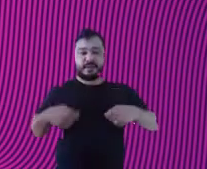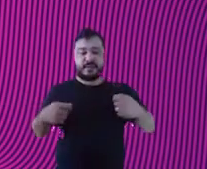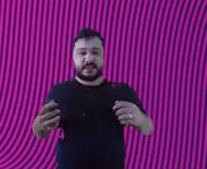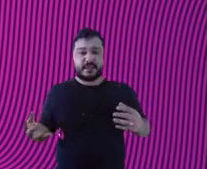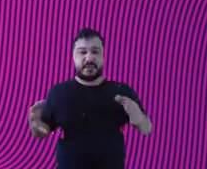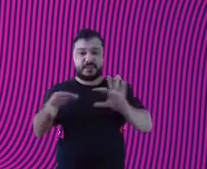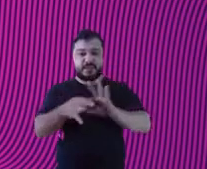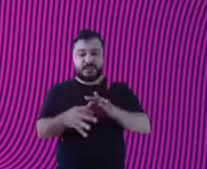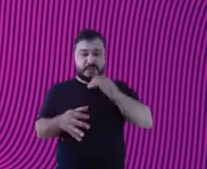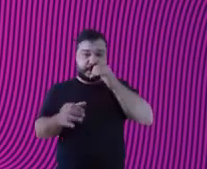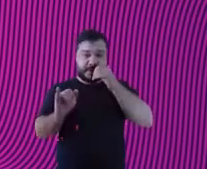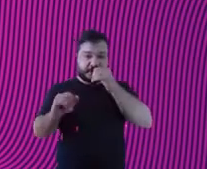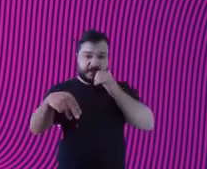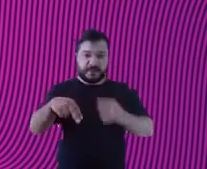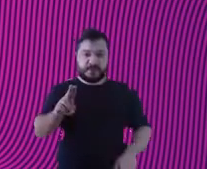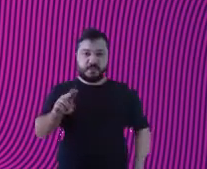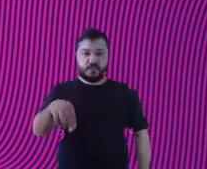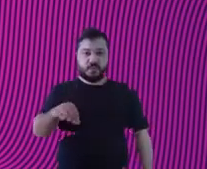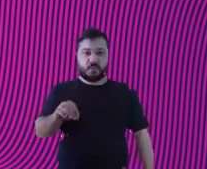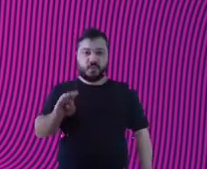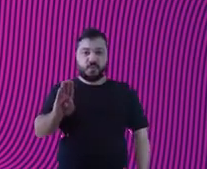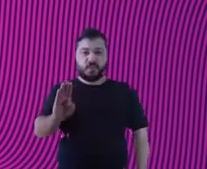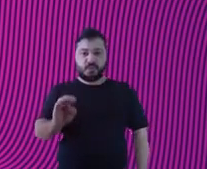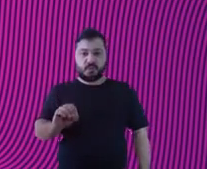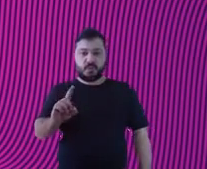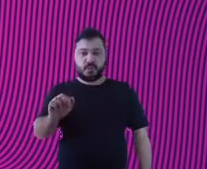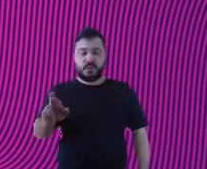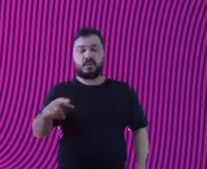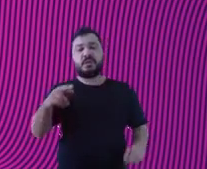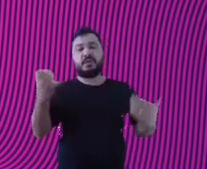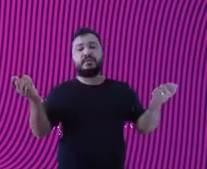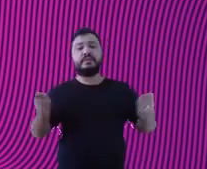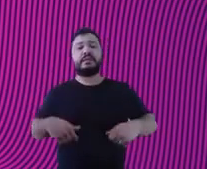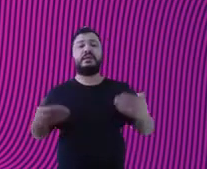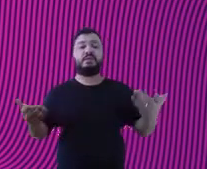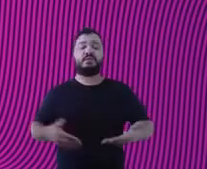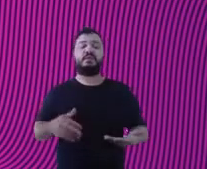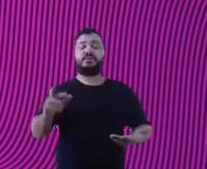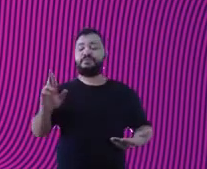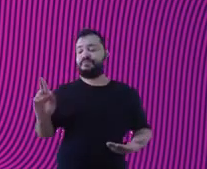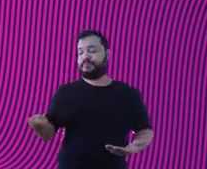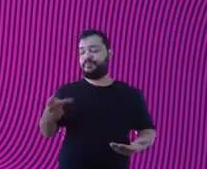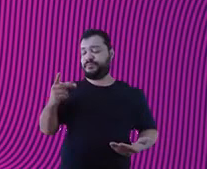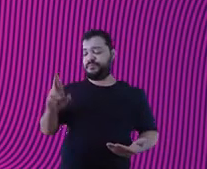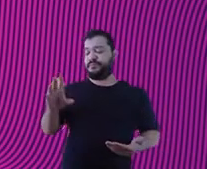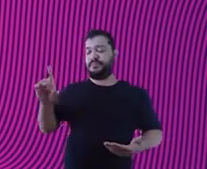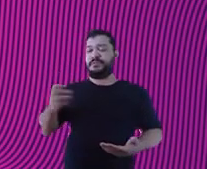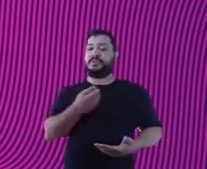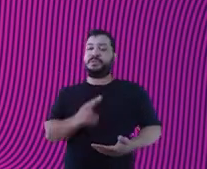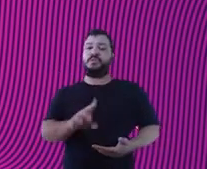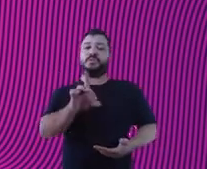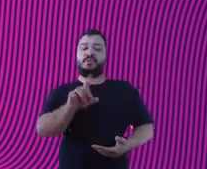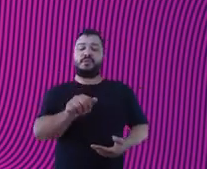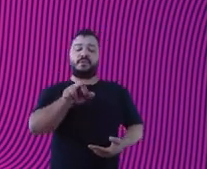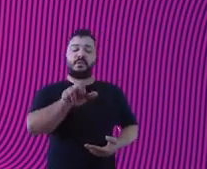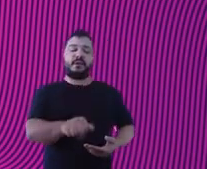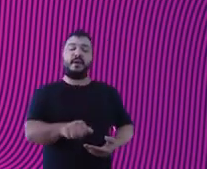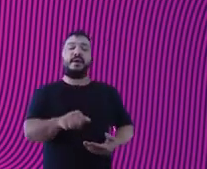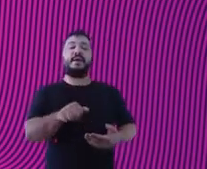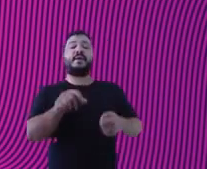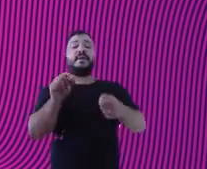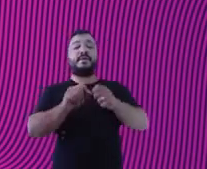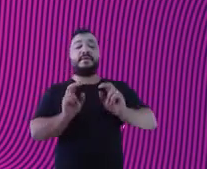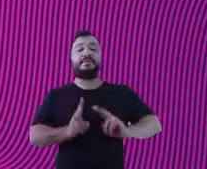o imunomodulador, então a gente tem essas possibilidades hoje, fazer o VRD ou dar a VTD e fazer a